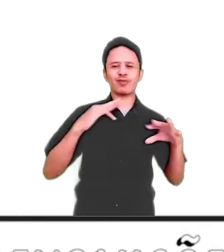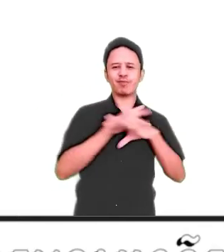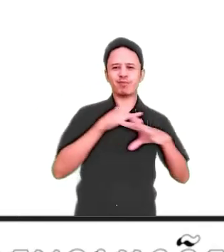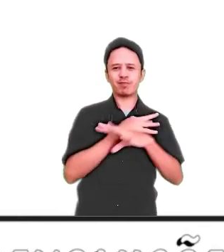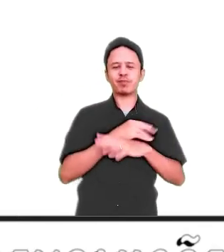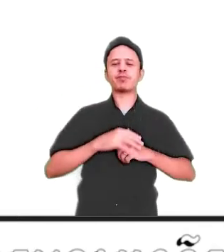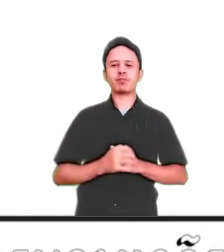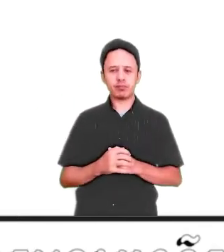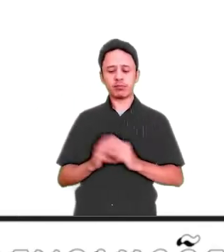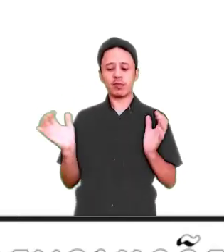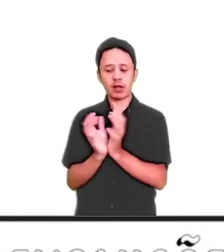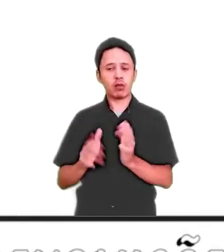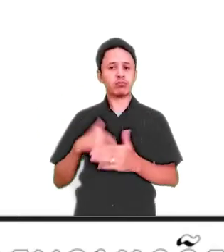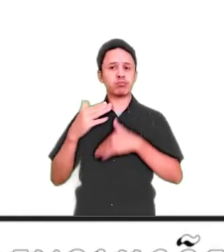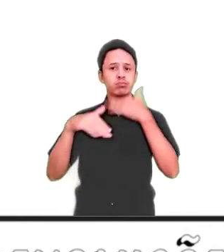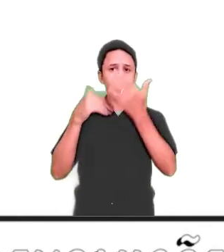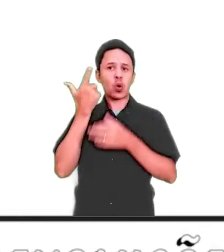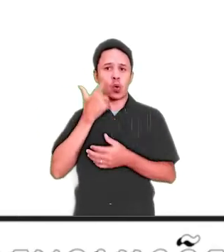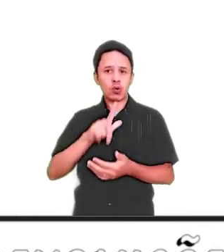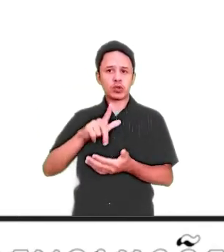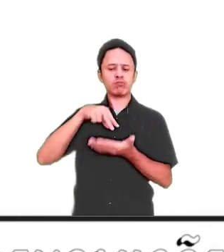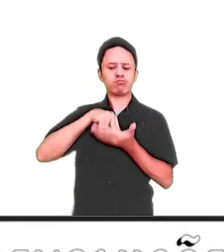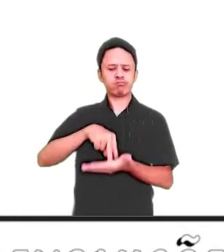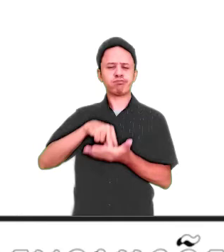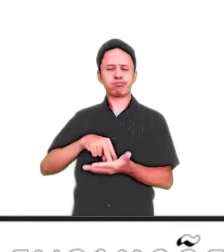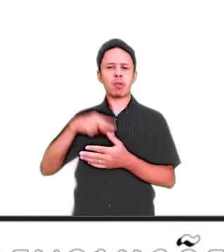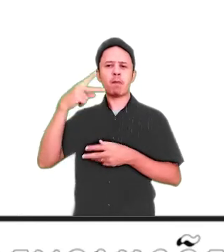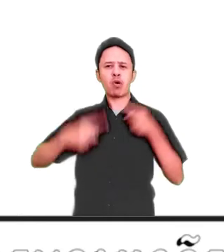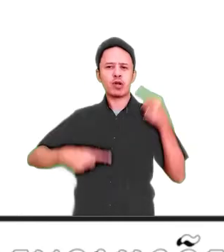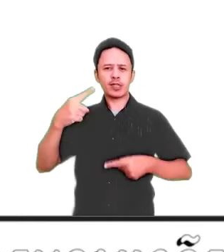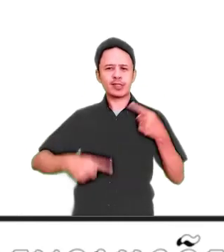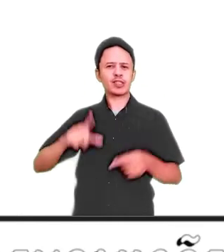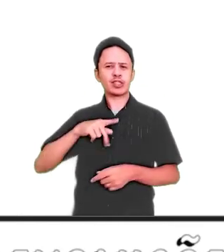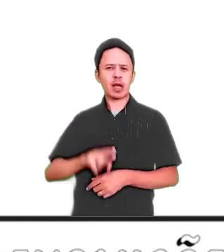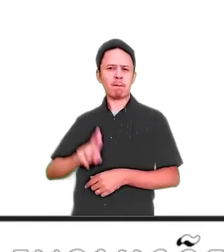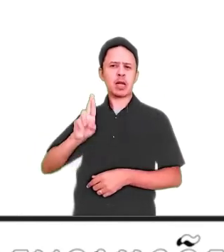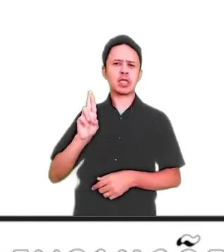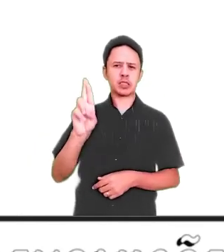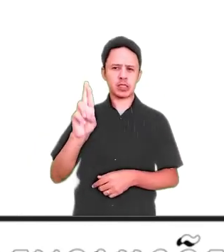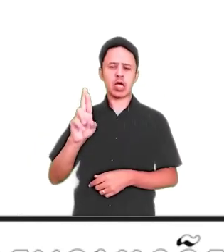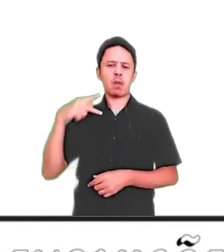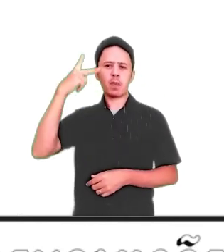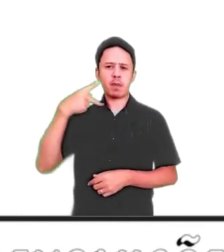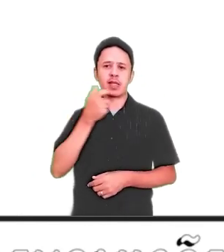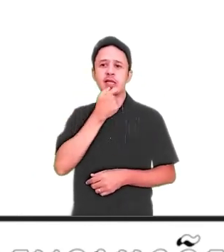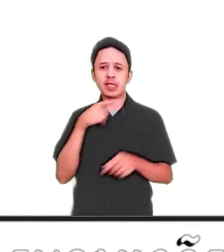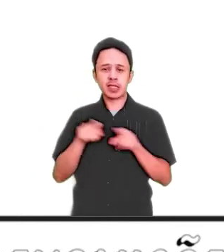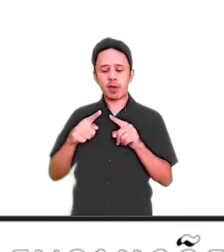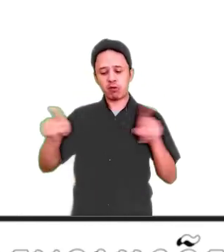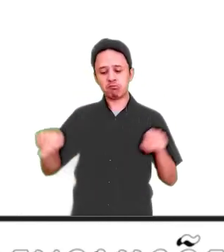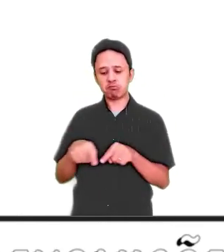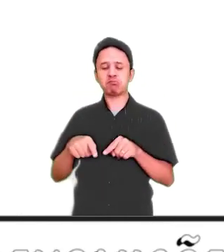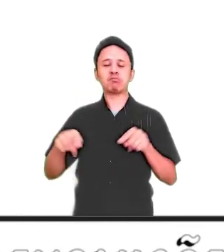uma classe social em ascensão e estava conseguindo consolidar o seu espaço político. Eles tinham adquirido alguma representatividade no parlamento inglês e na Câmara